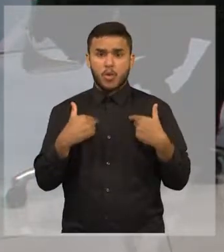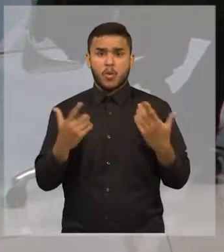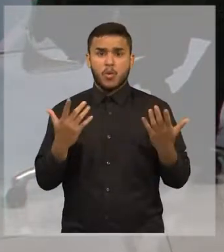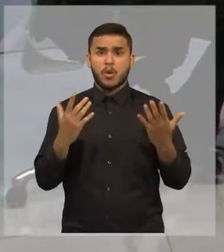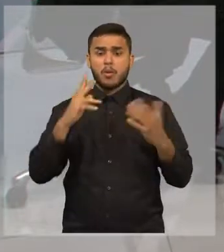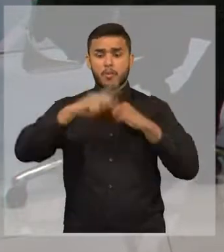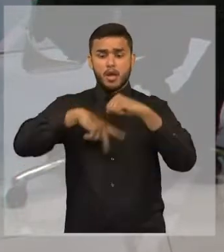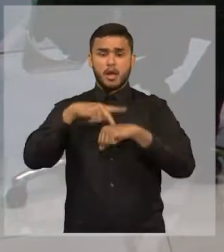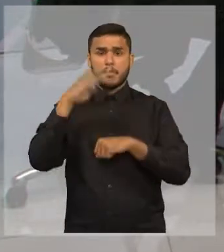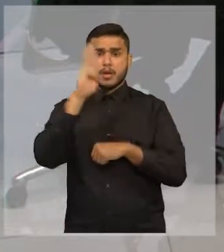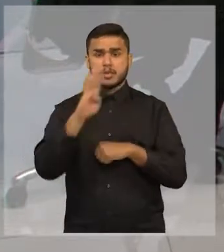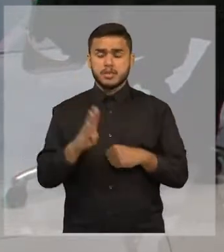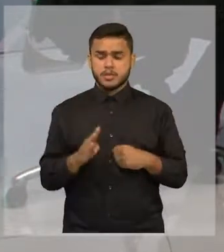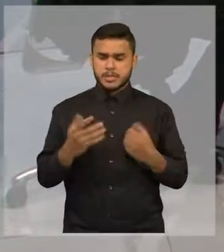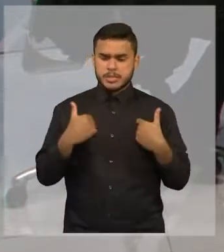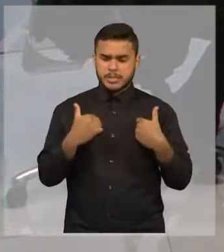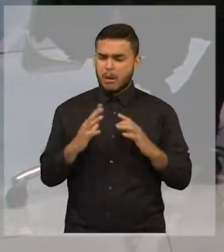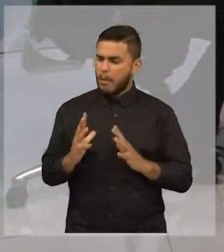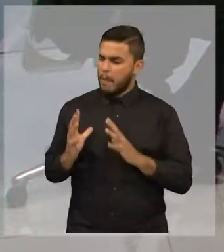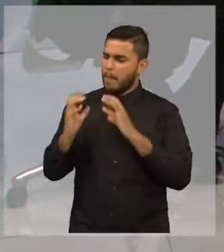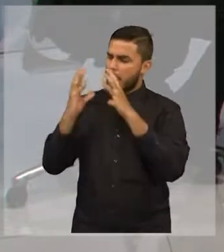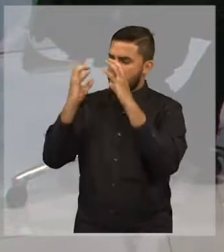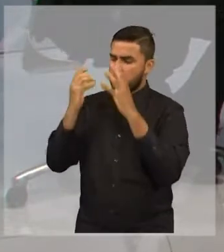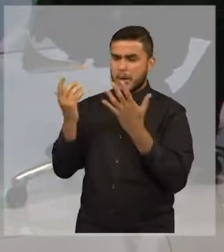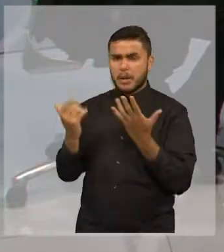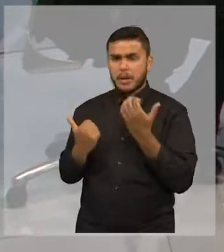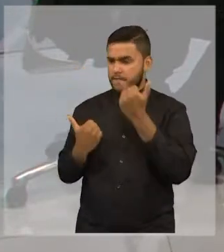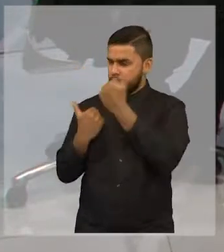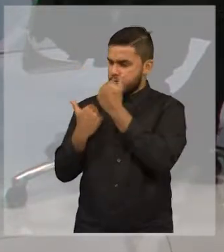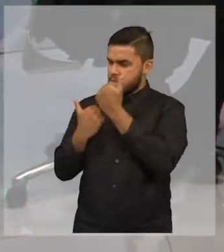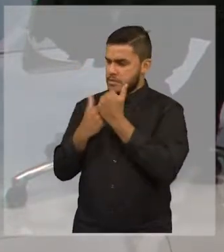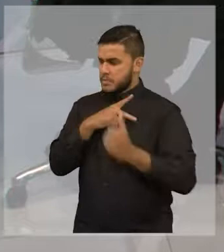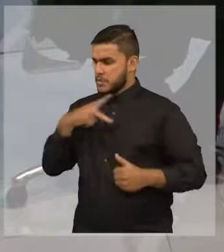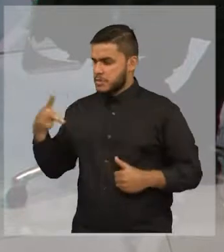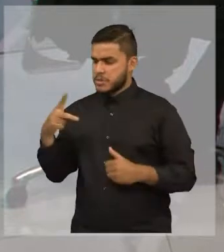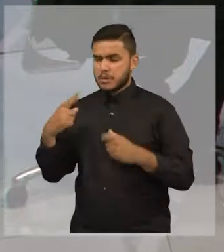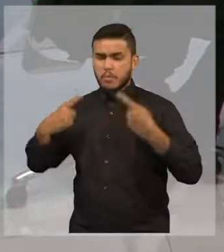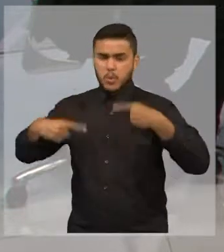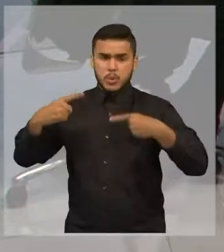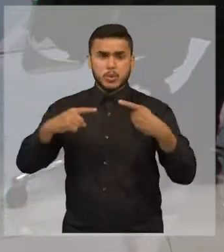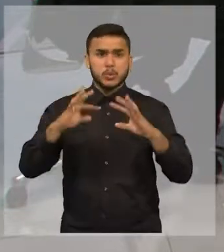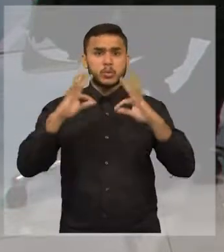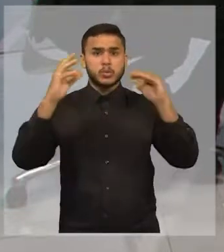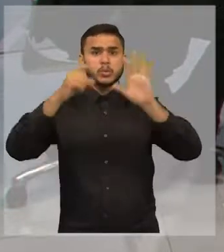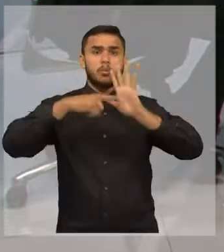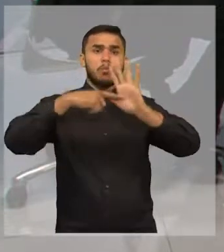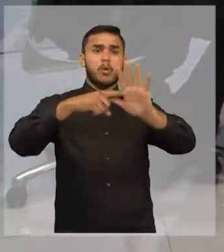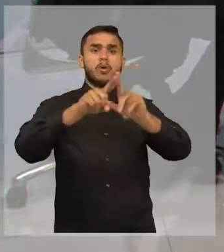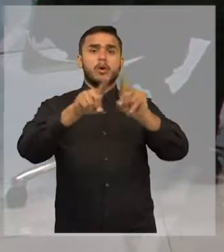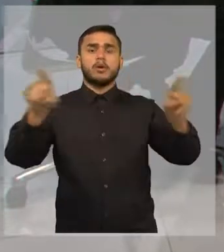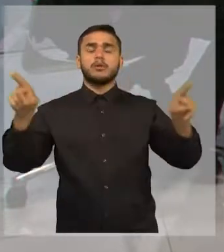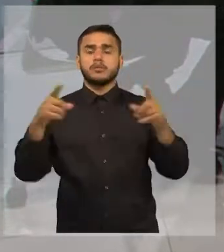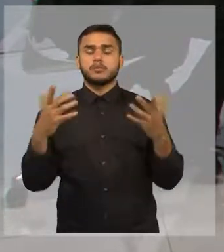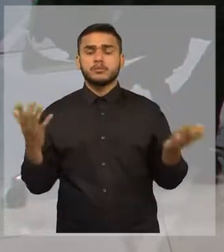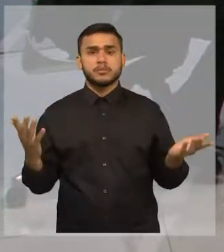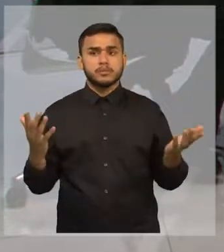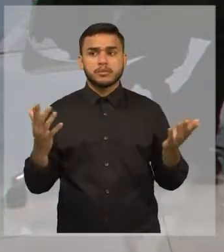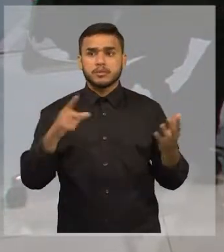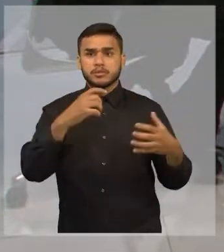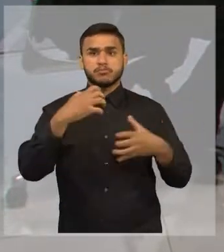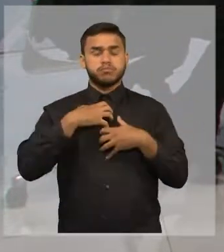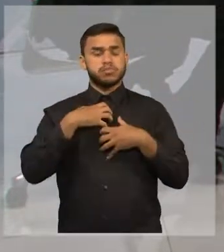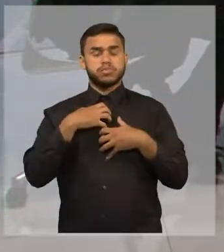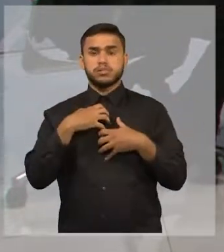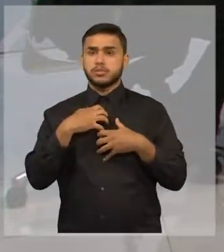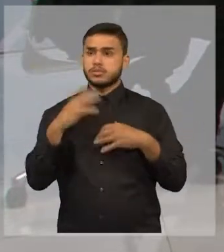avião e o piloto brigando com o copiloto e o pessoal com o microfone ligado, ouvindo lá na cabine os passageiros, isso cria